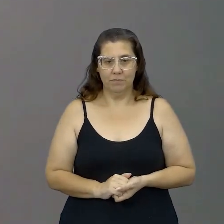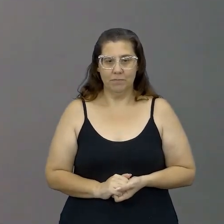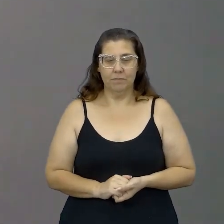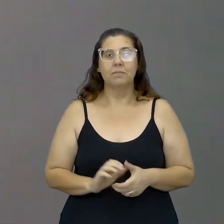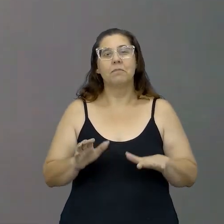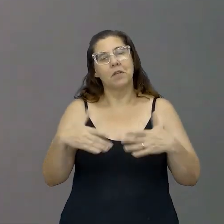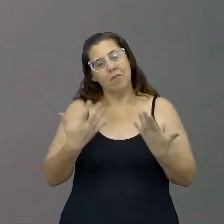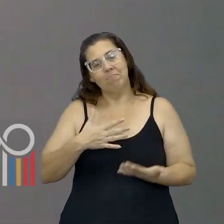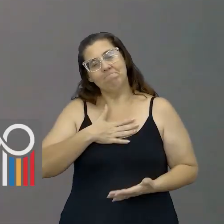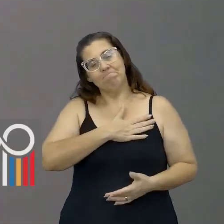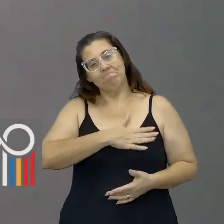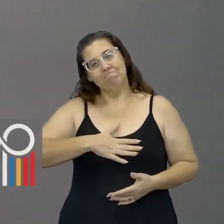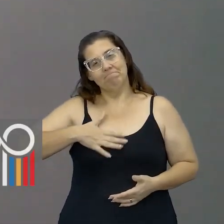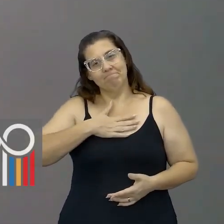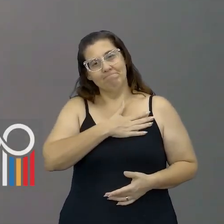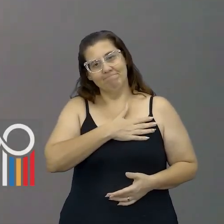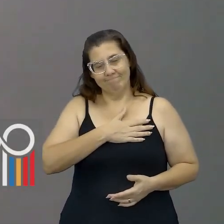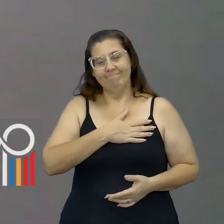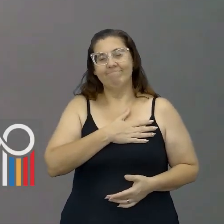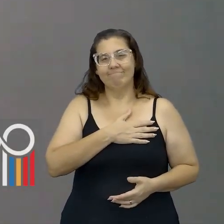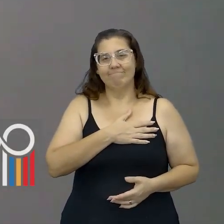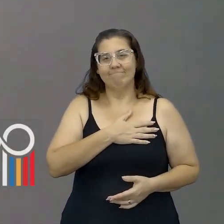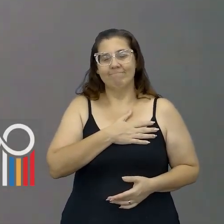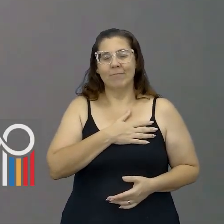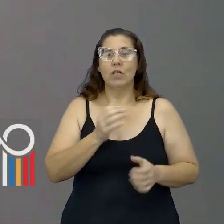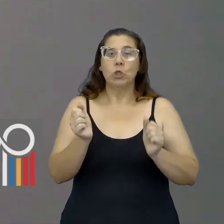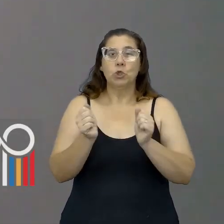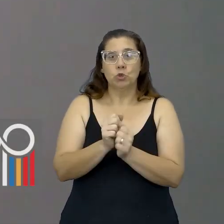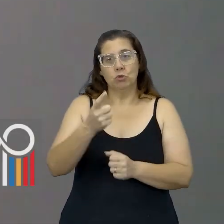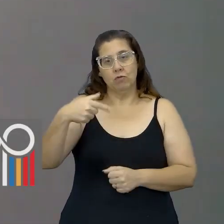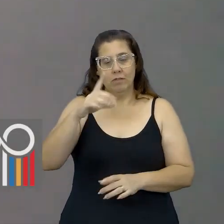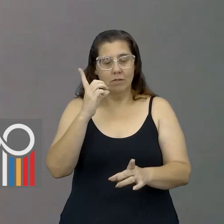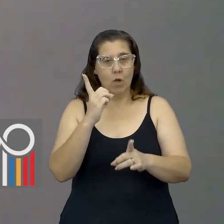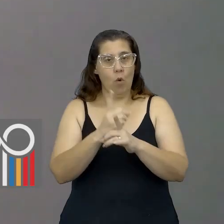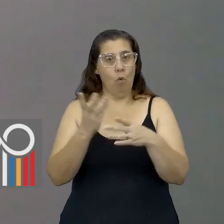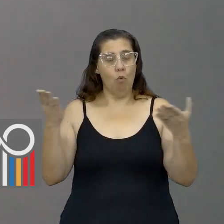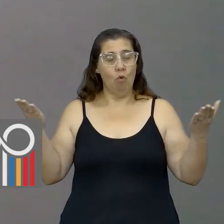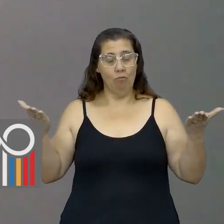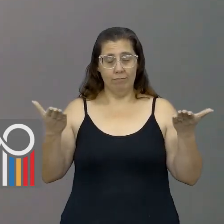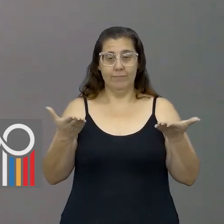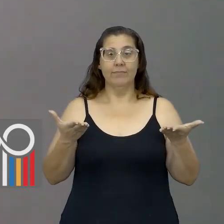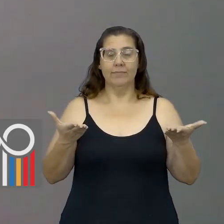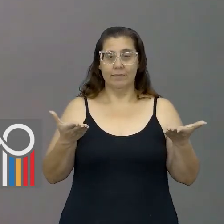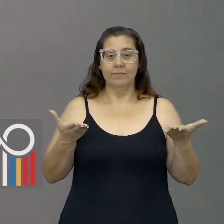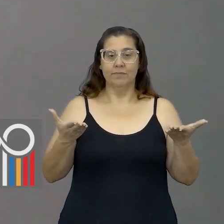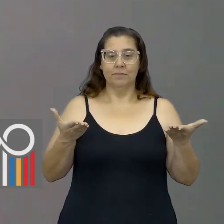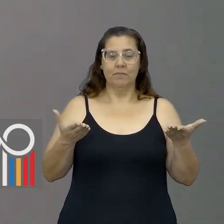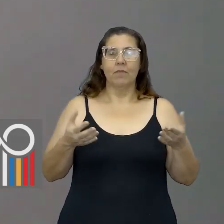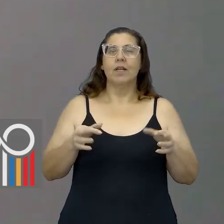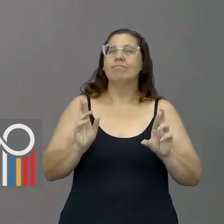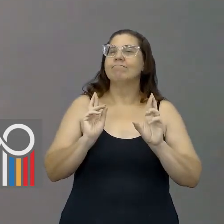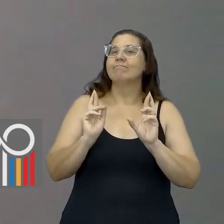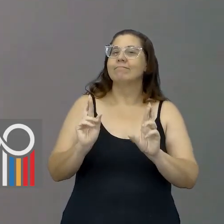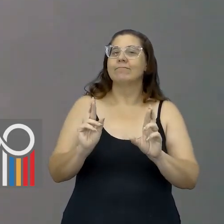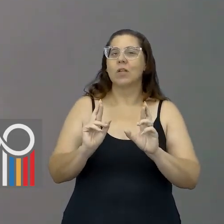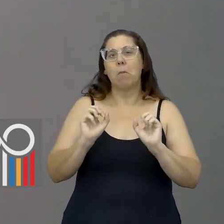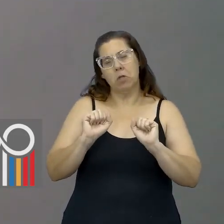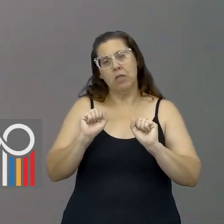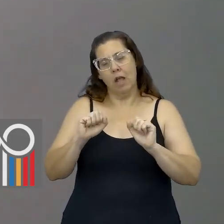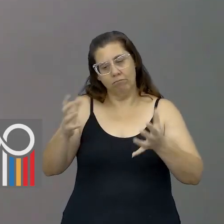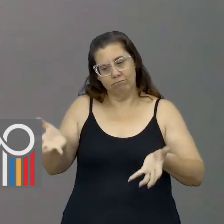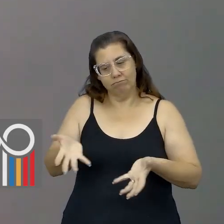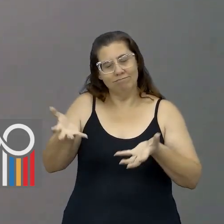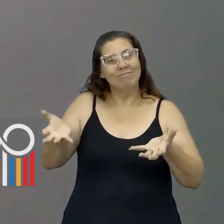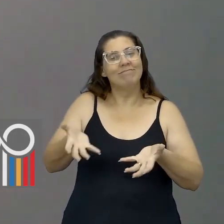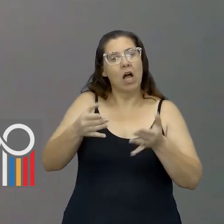Então, foi um prazer ter participado desse encontro com vocês. Espero que poder ter contribuído,